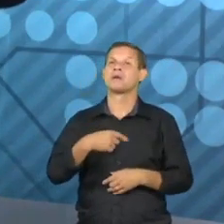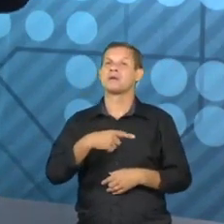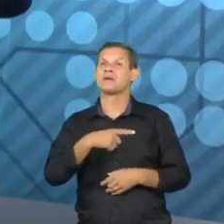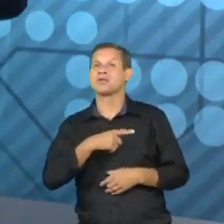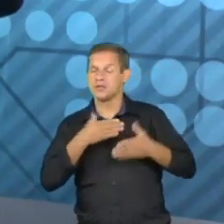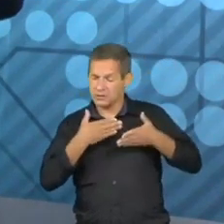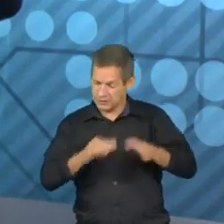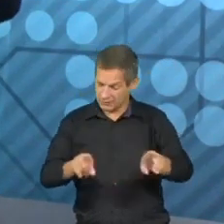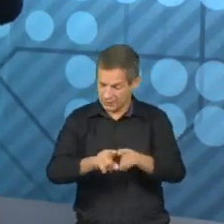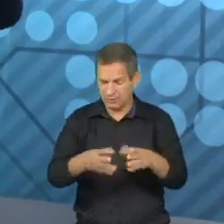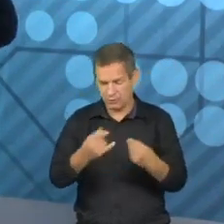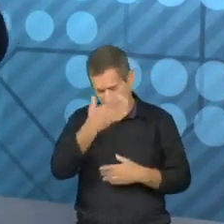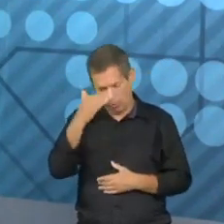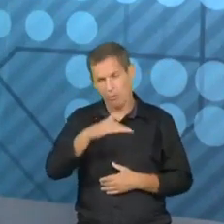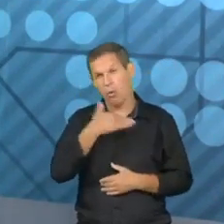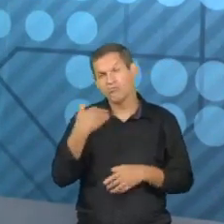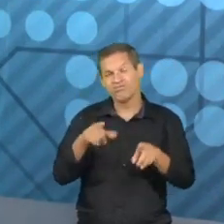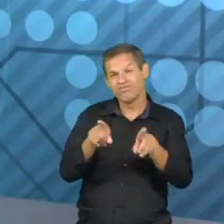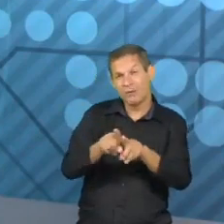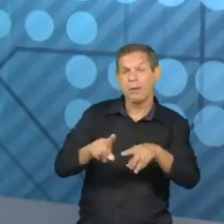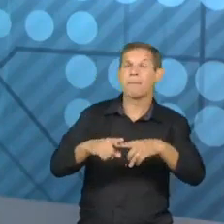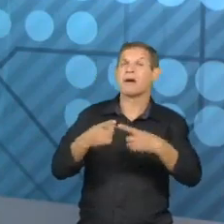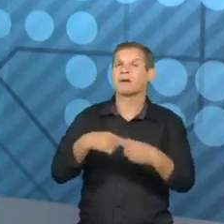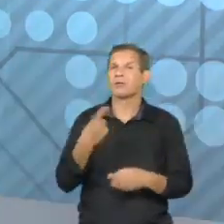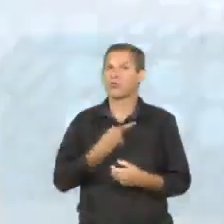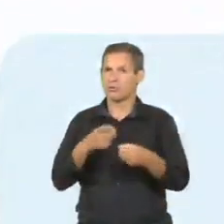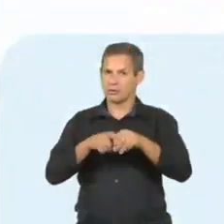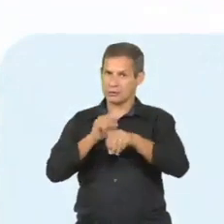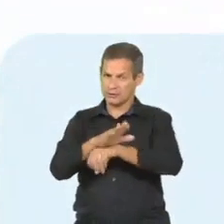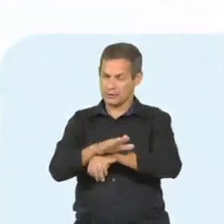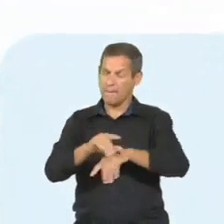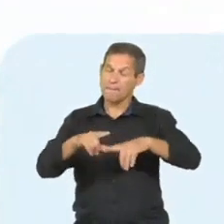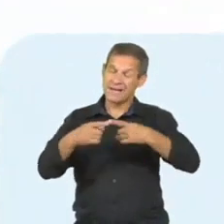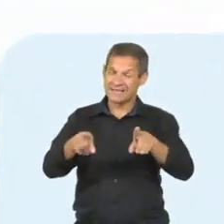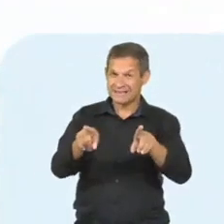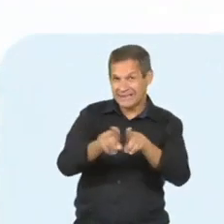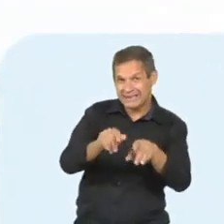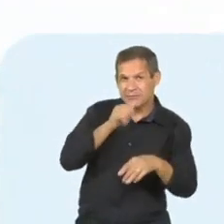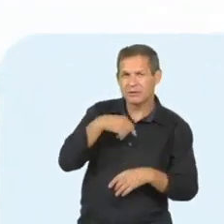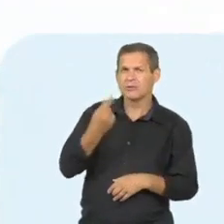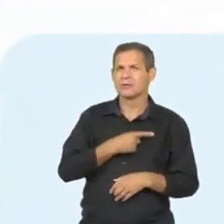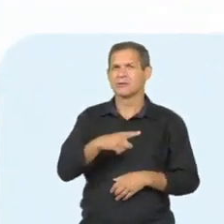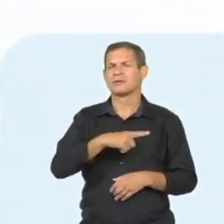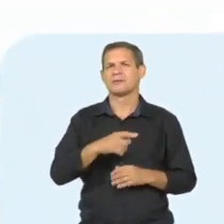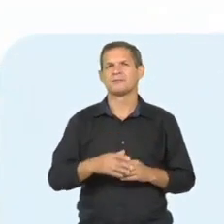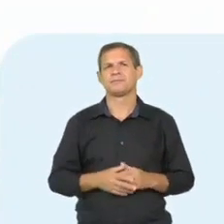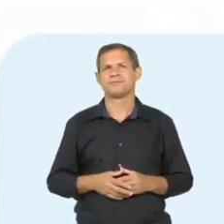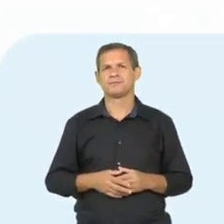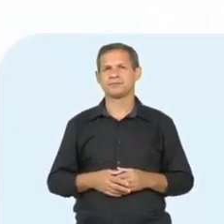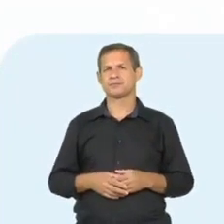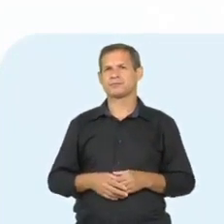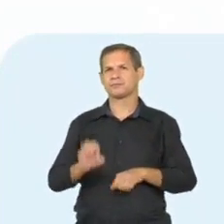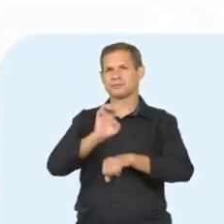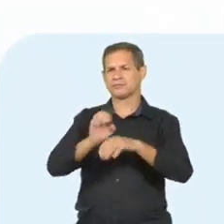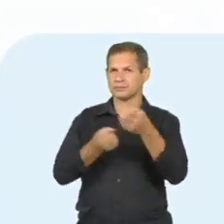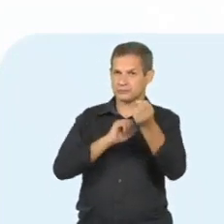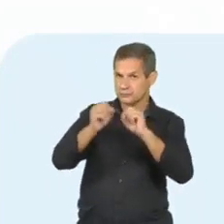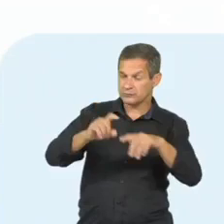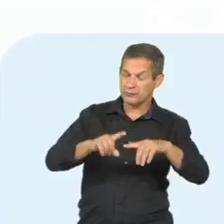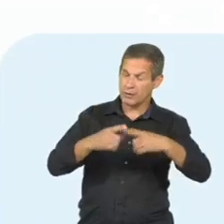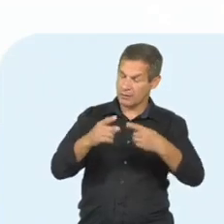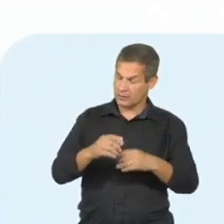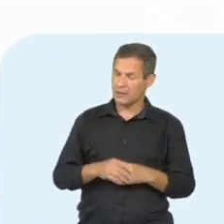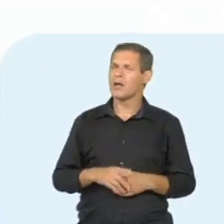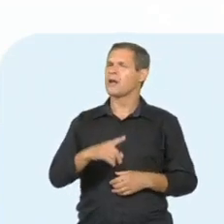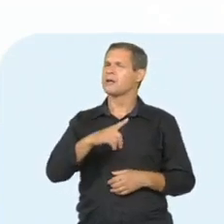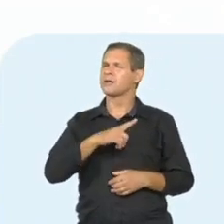mas perdia bastante do outro lado. Vamos voltar ao quadro. Além disso, nós temos a fase industrial. Então,